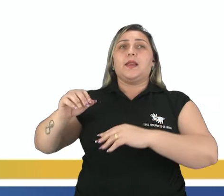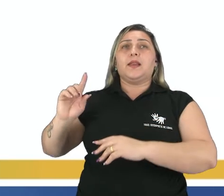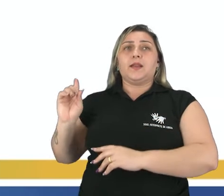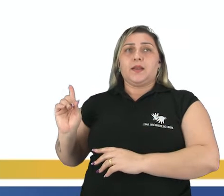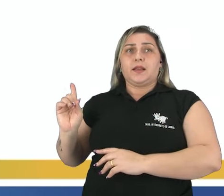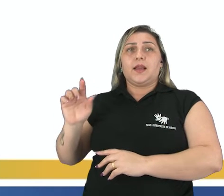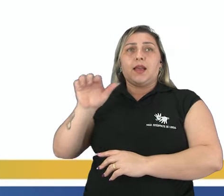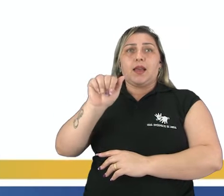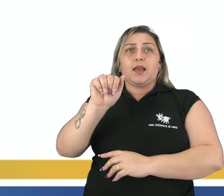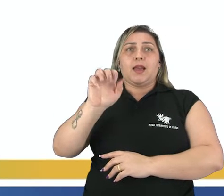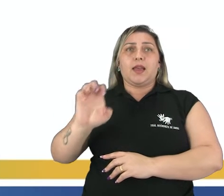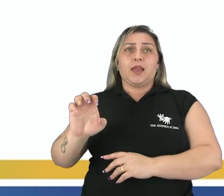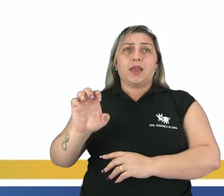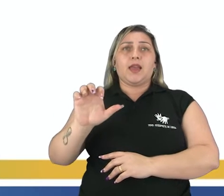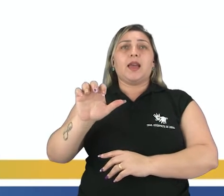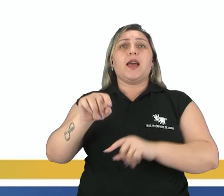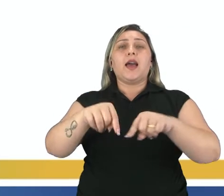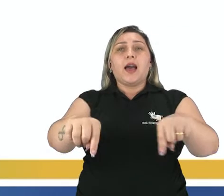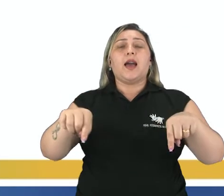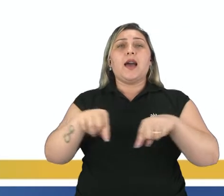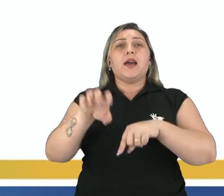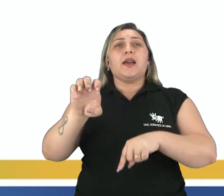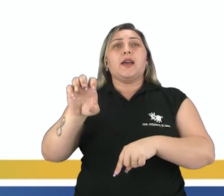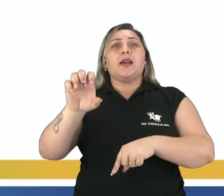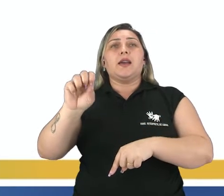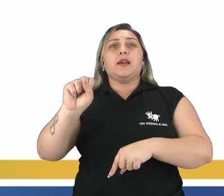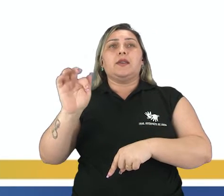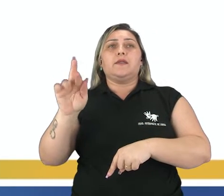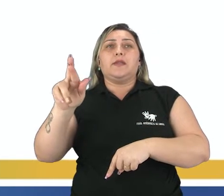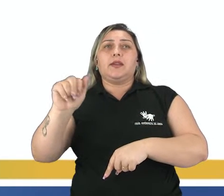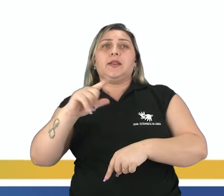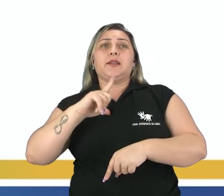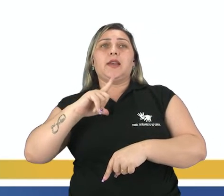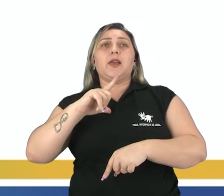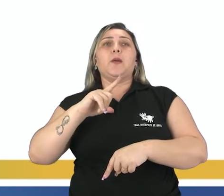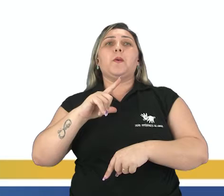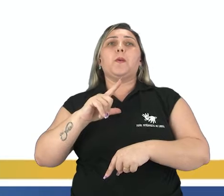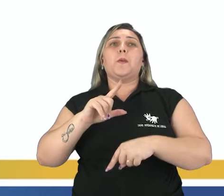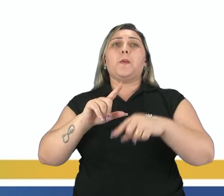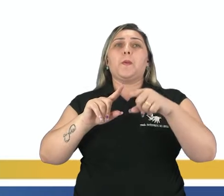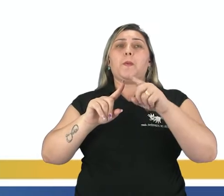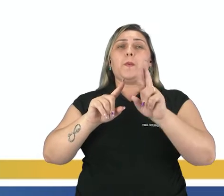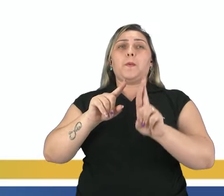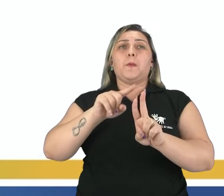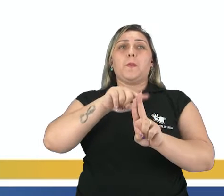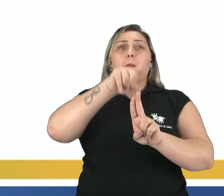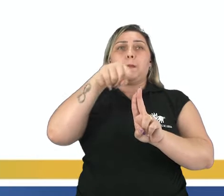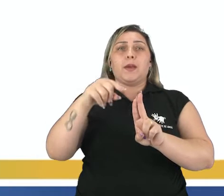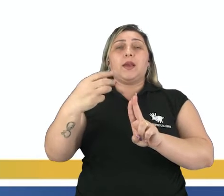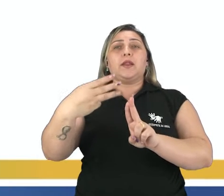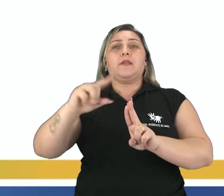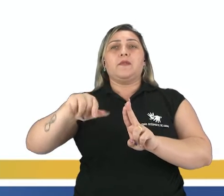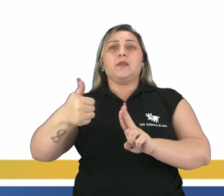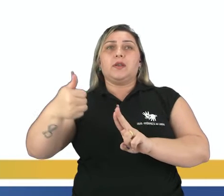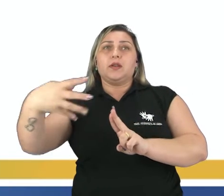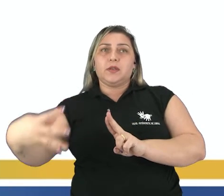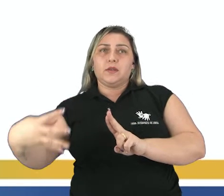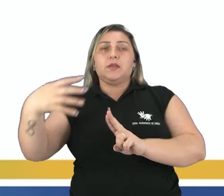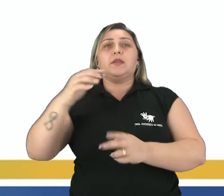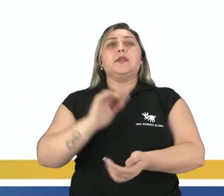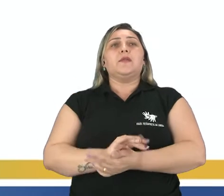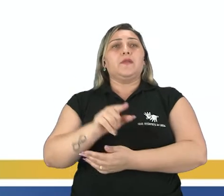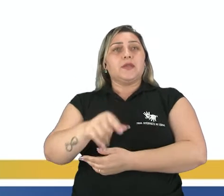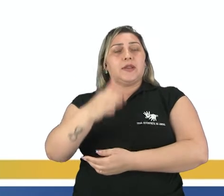Esse AE representa a área da esfera. Nós temos o π, que ele representa 3,14, e aí